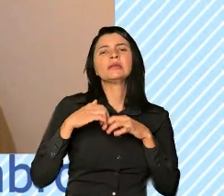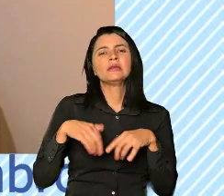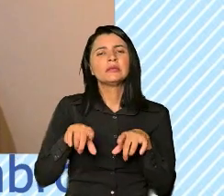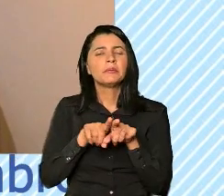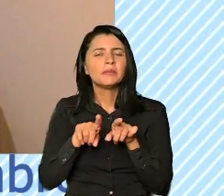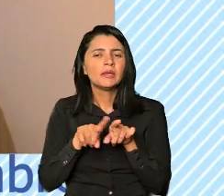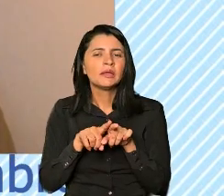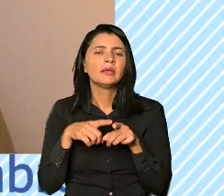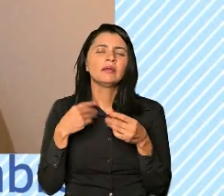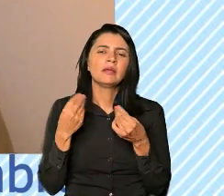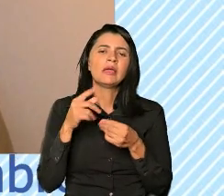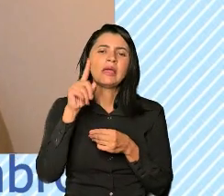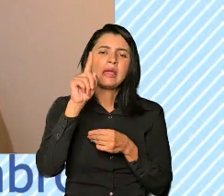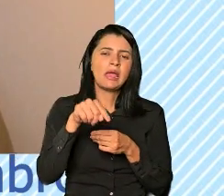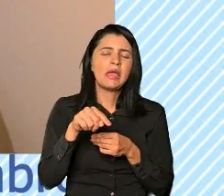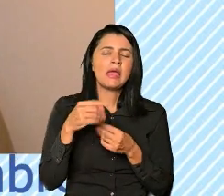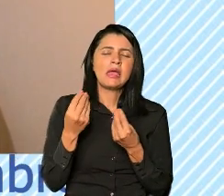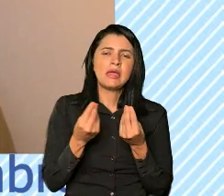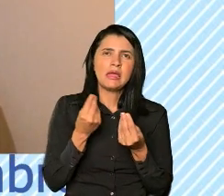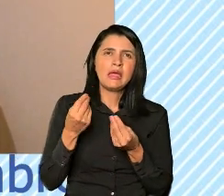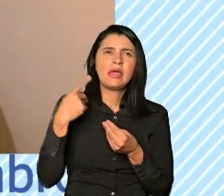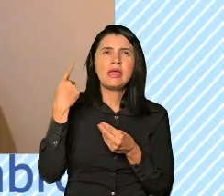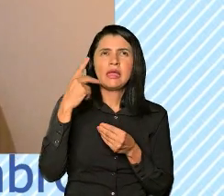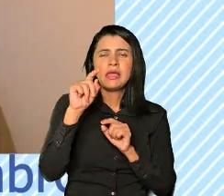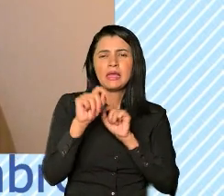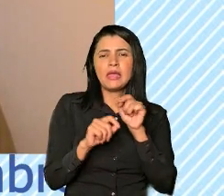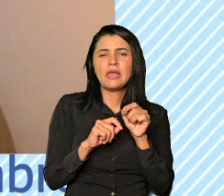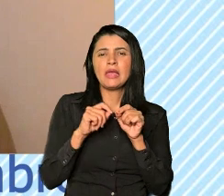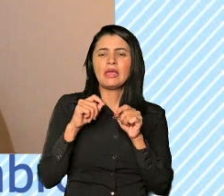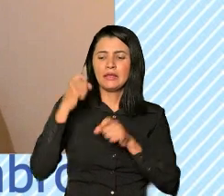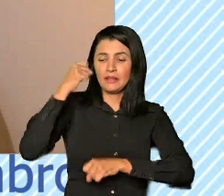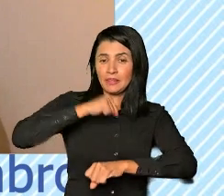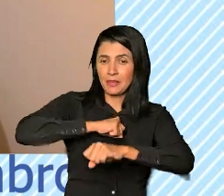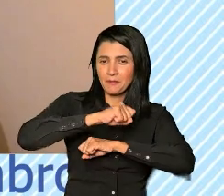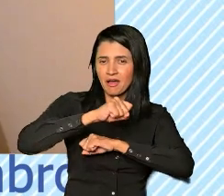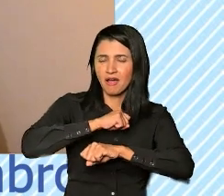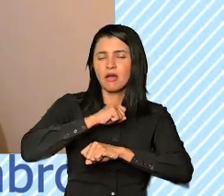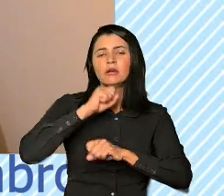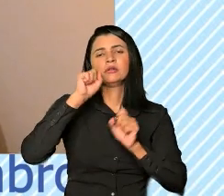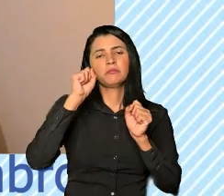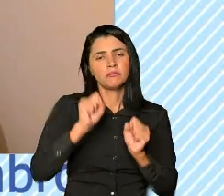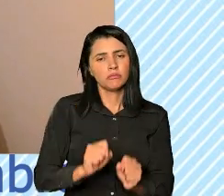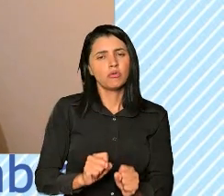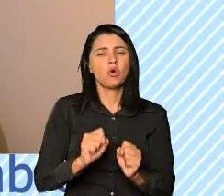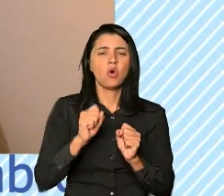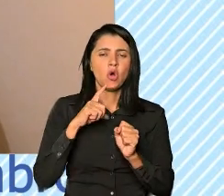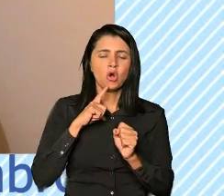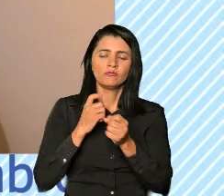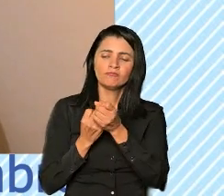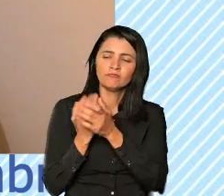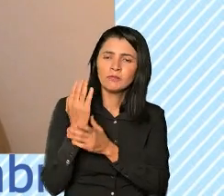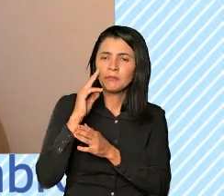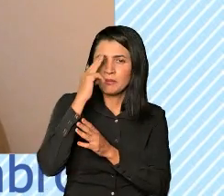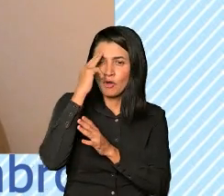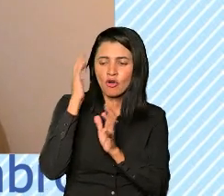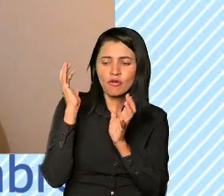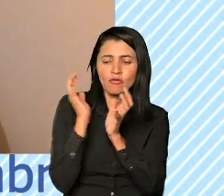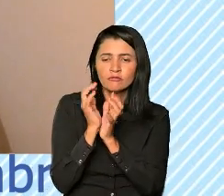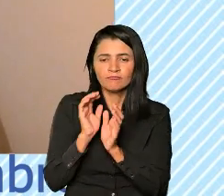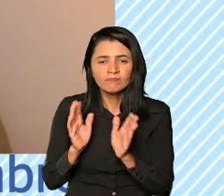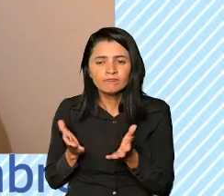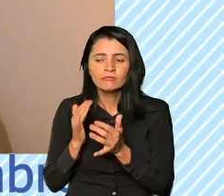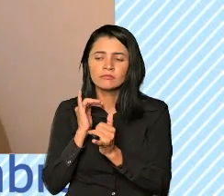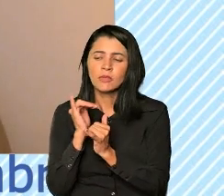E que esse debate ativo, essa memória ativa, ela pode nutrir a memória coletiva e